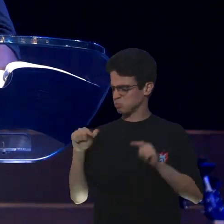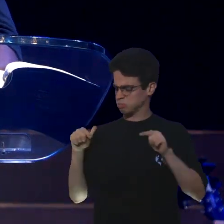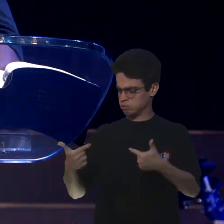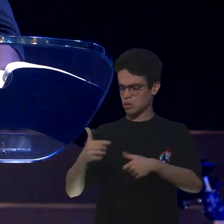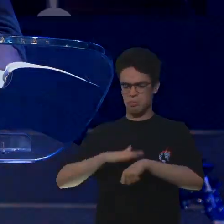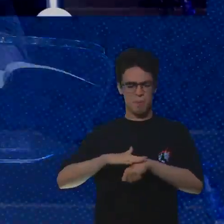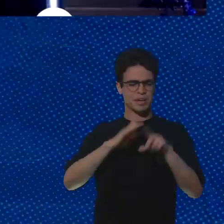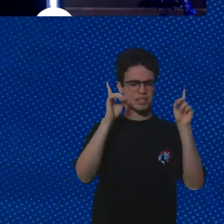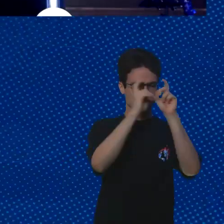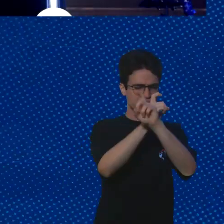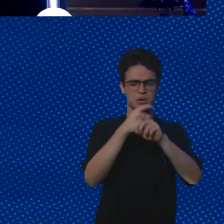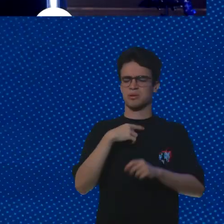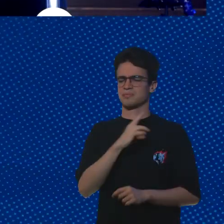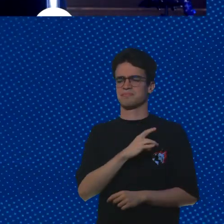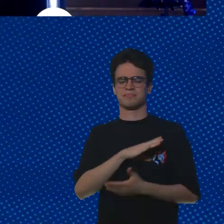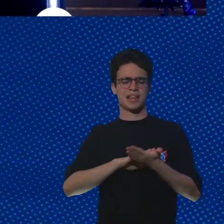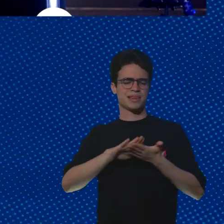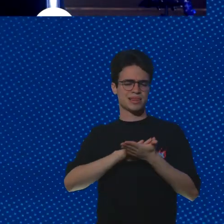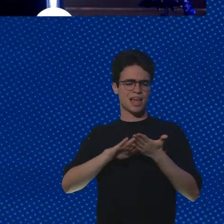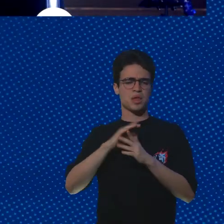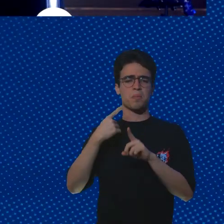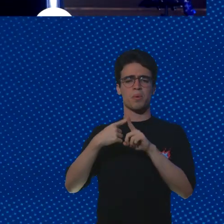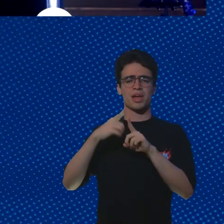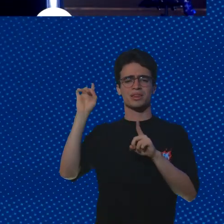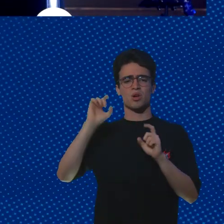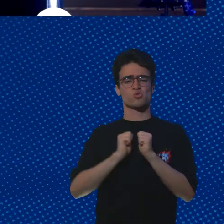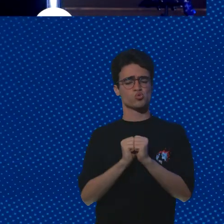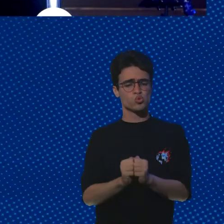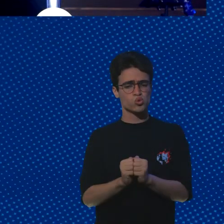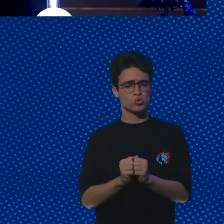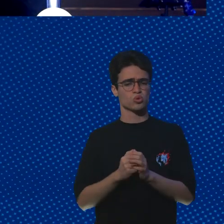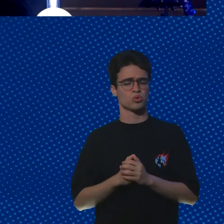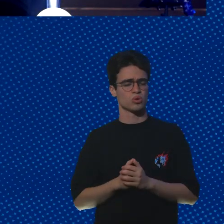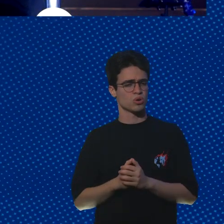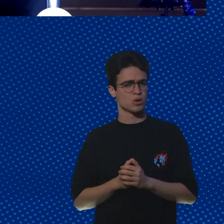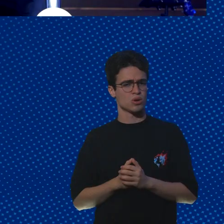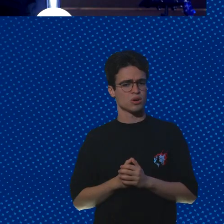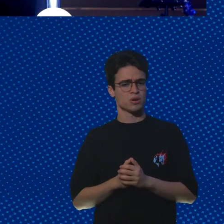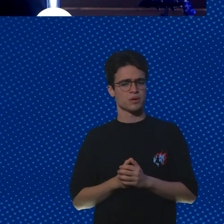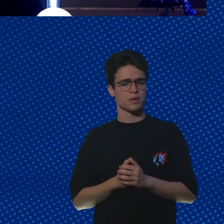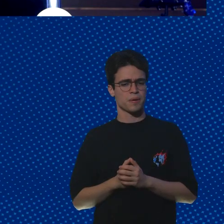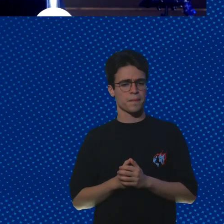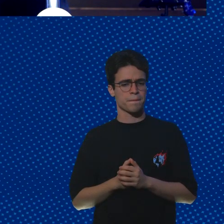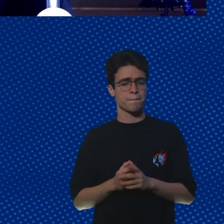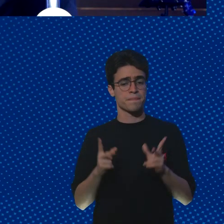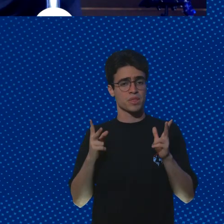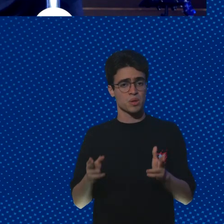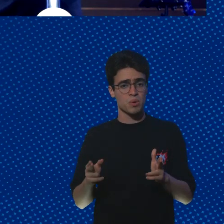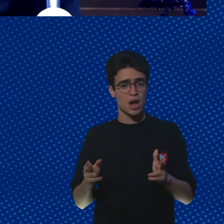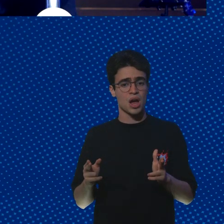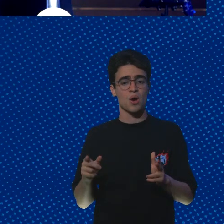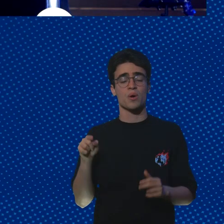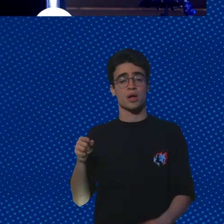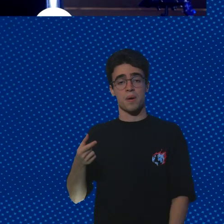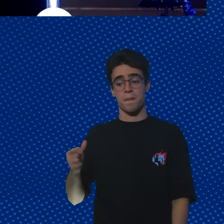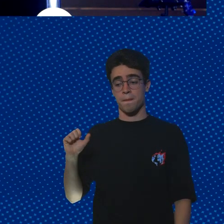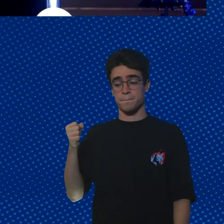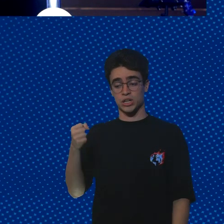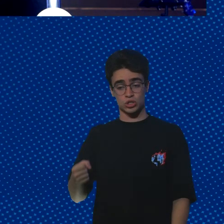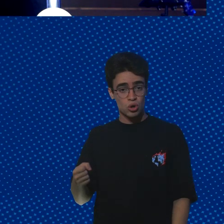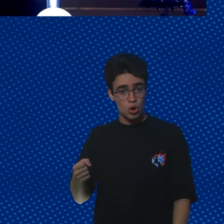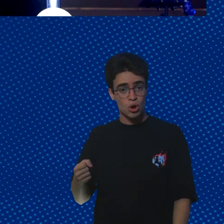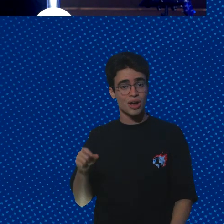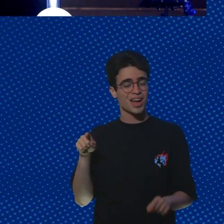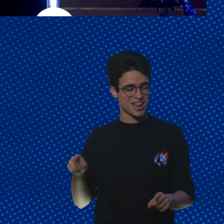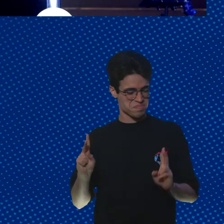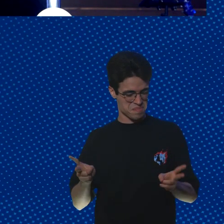temerei mal algum, porque tu estás comigo. Assim como o pastor no Salmo, Jesus